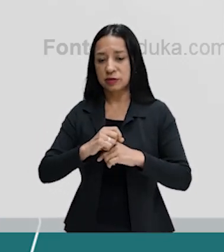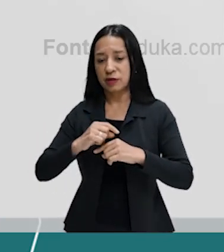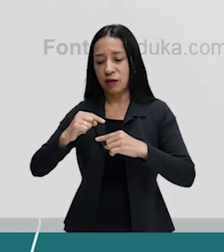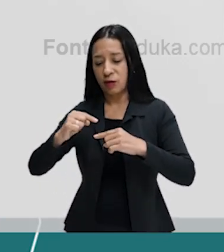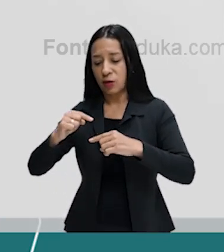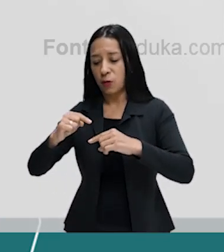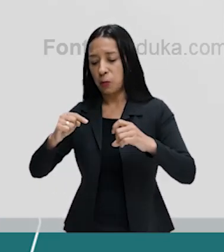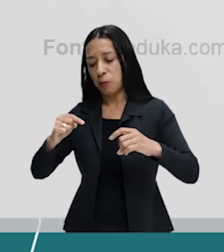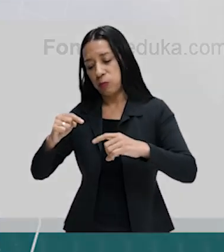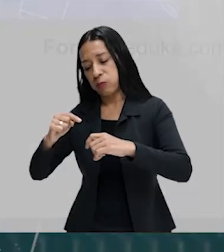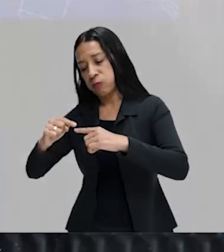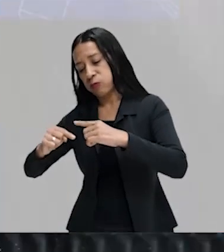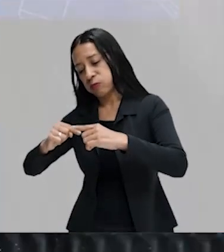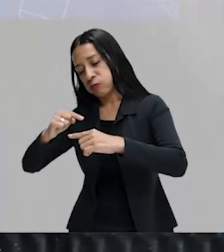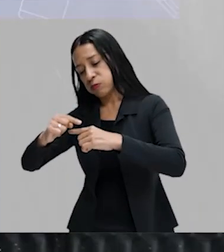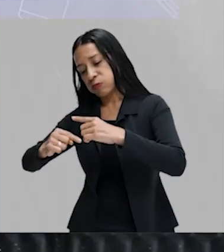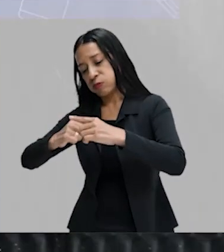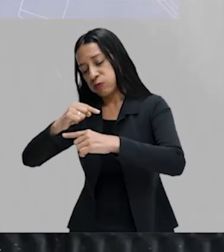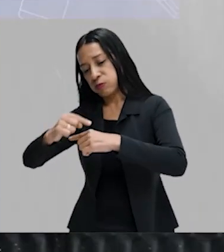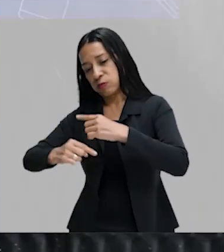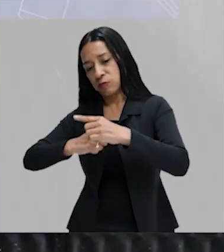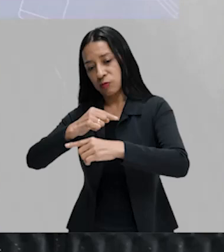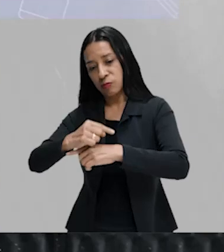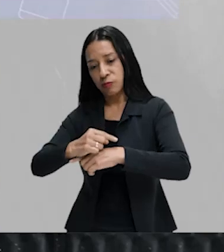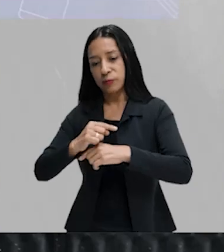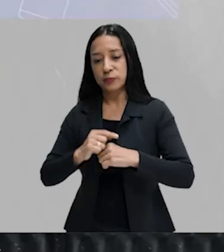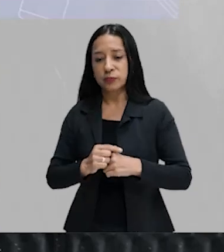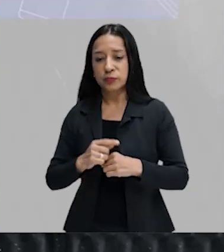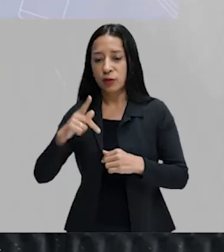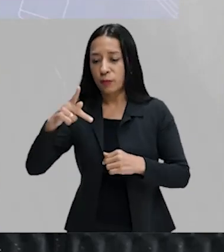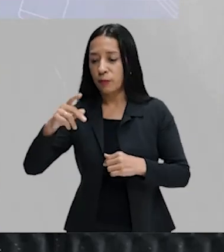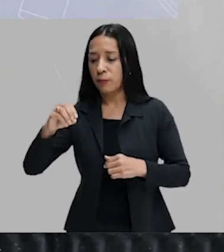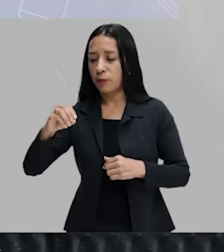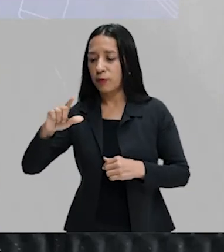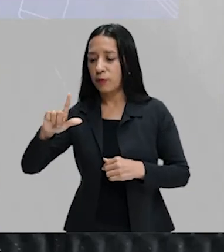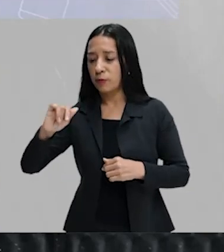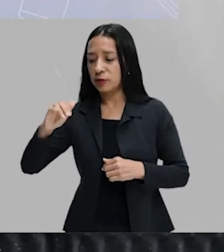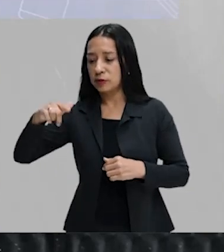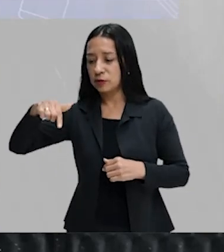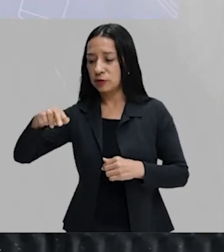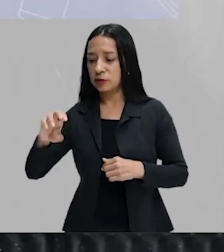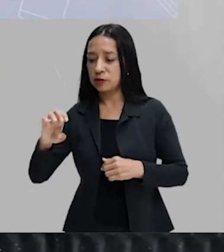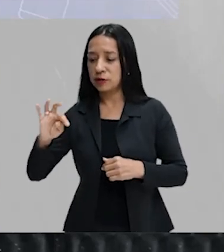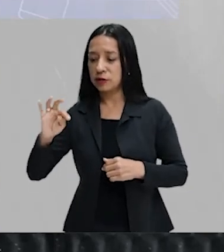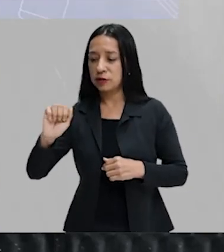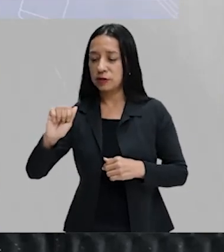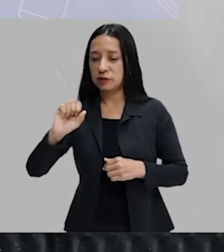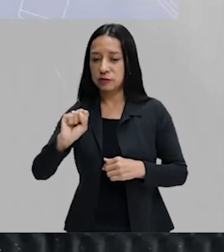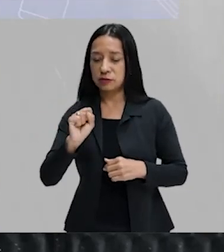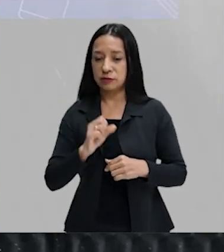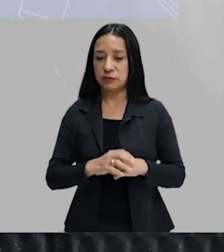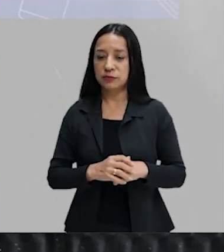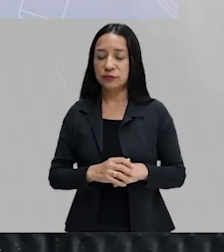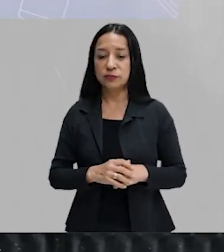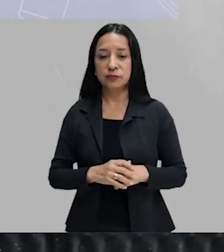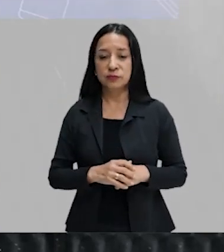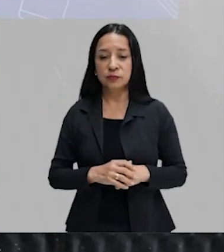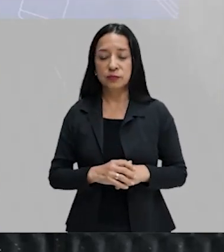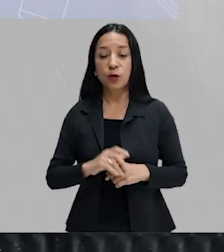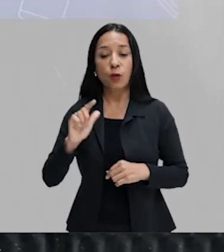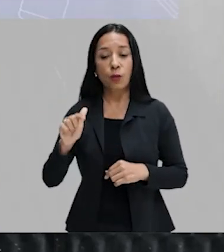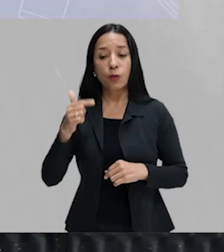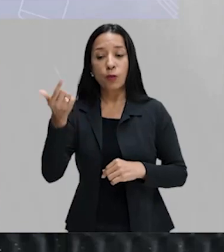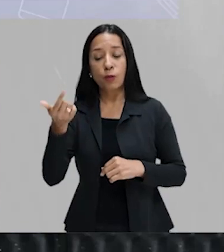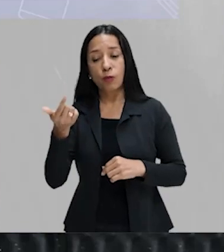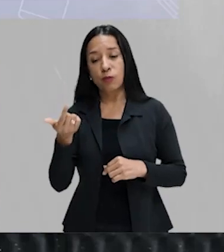Nós vamos encontrar em animais chamados de poliquetas, né? Que é o exemplo do nereis. Tá? E outros